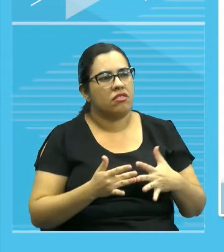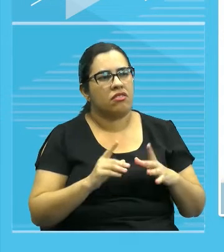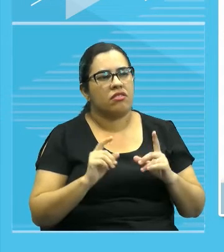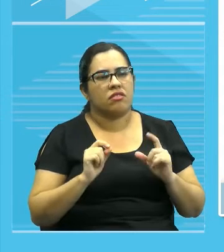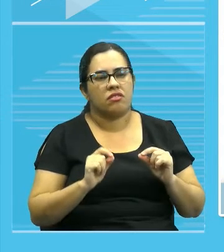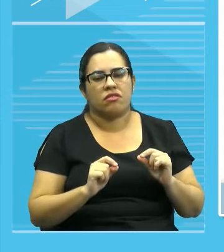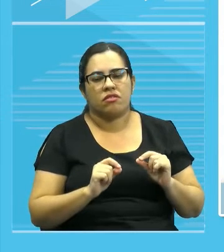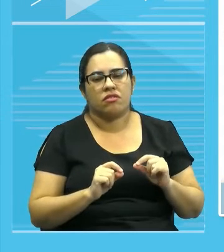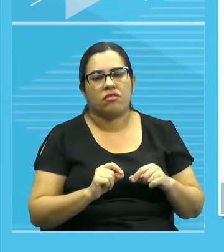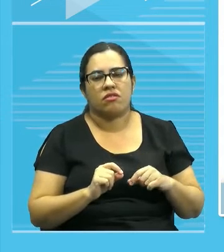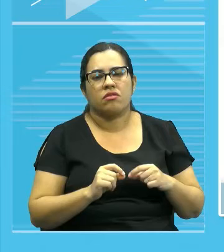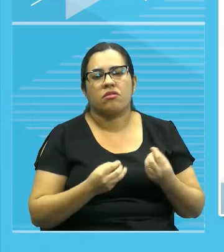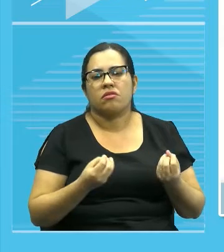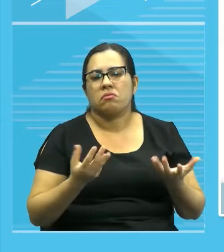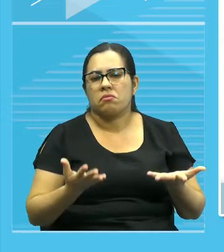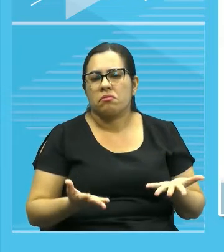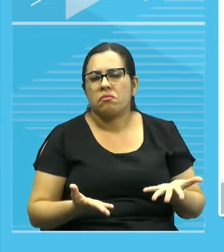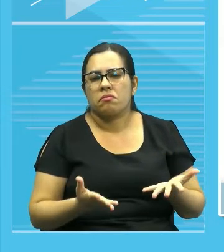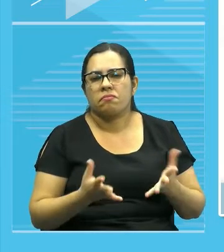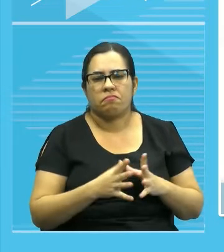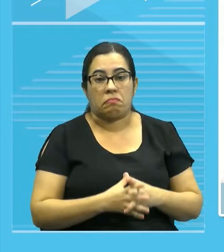quer dizer exagerar